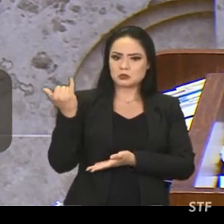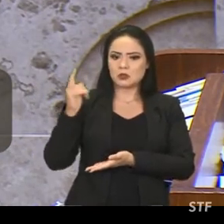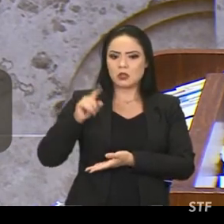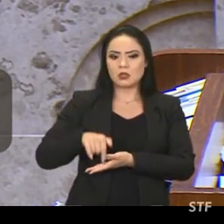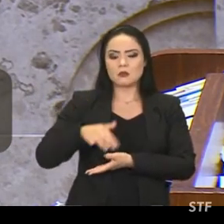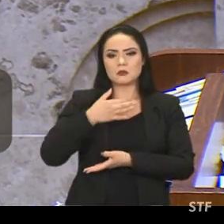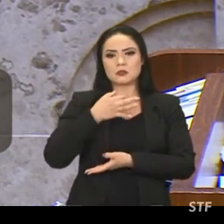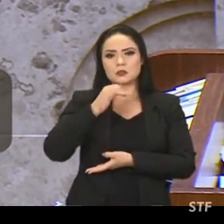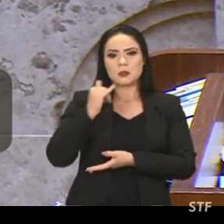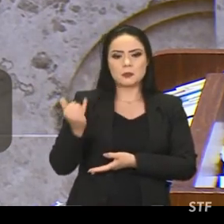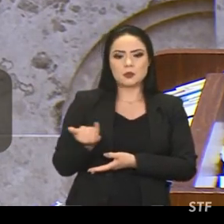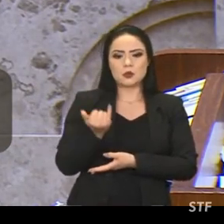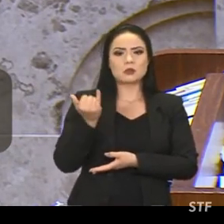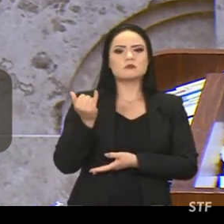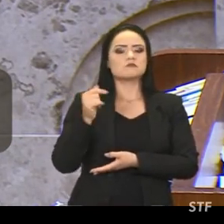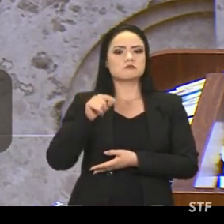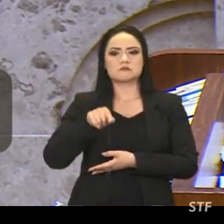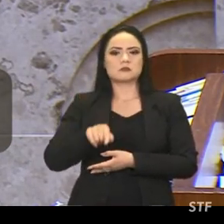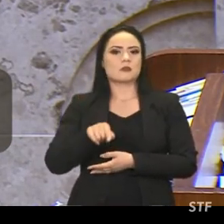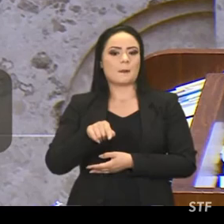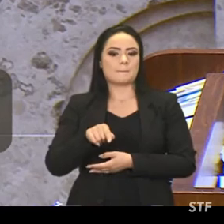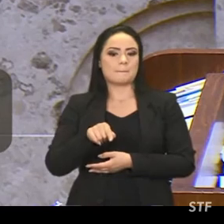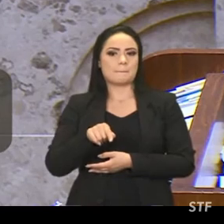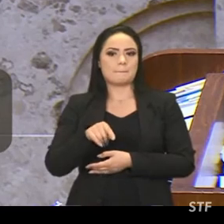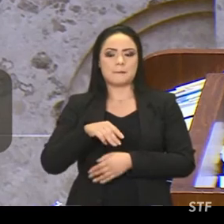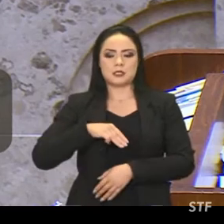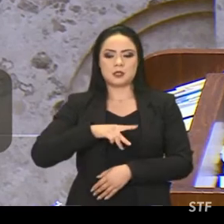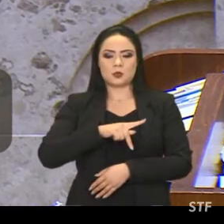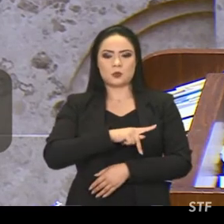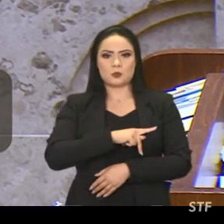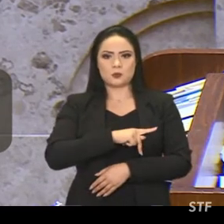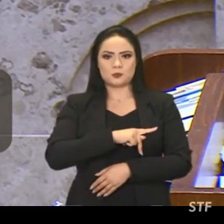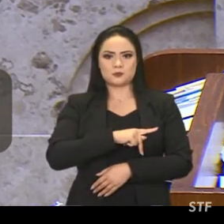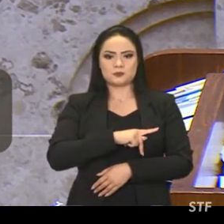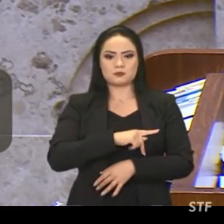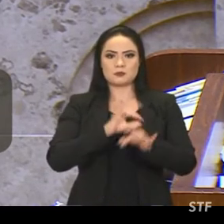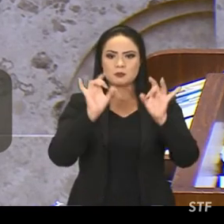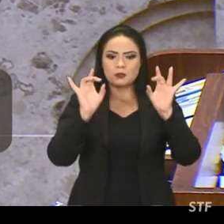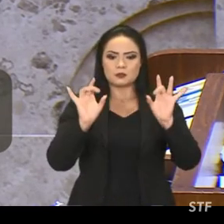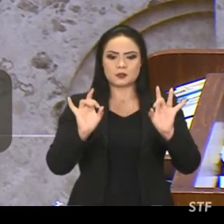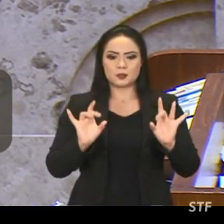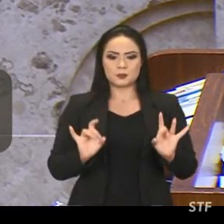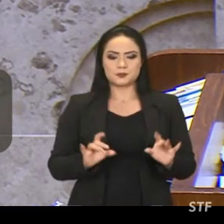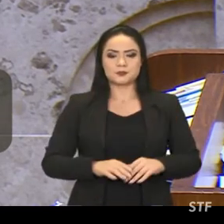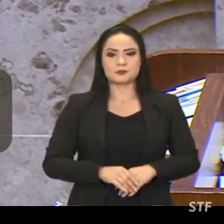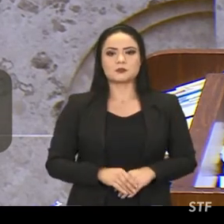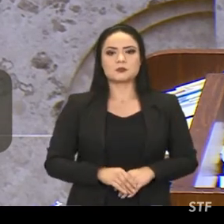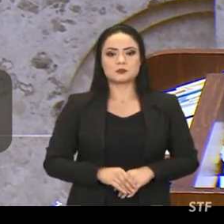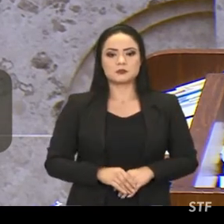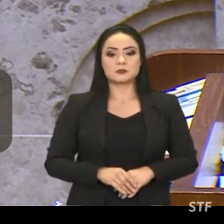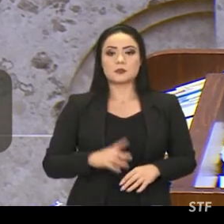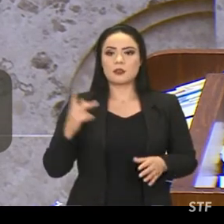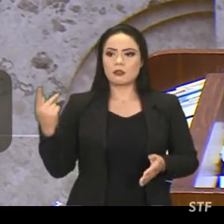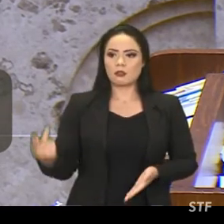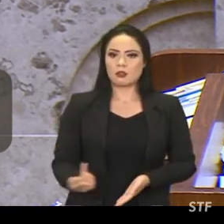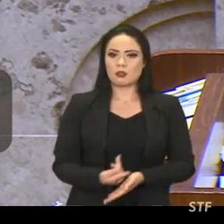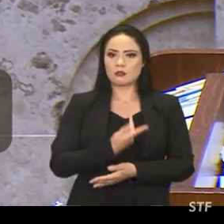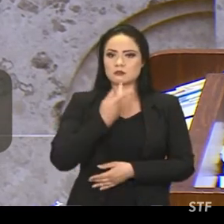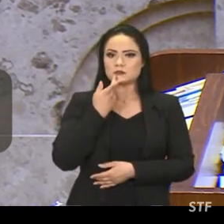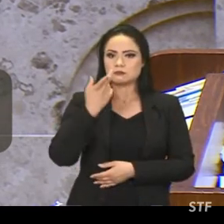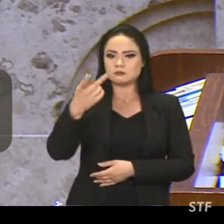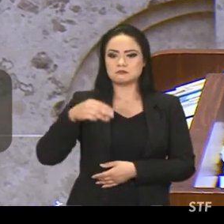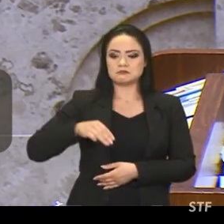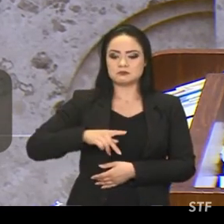a relevância desse Ministério Público especial. Ele realiza a vocação do